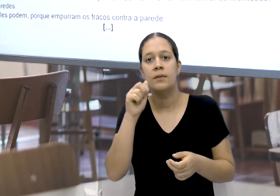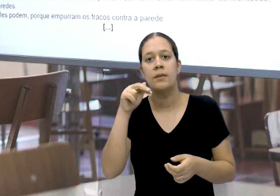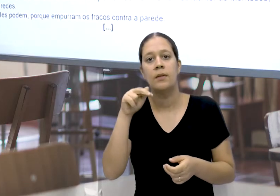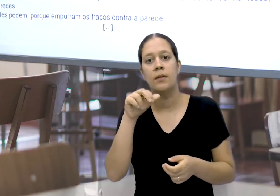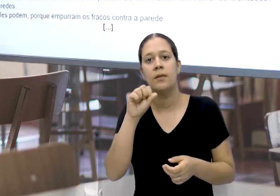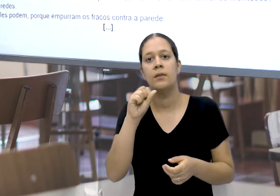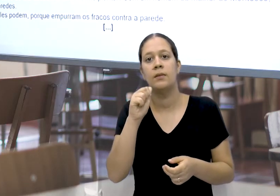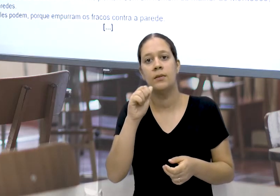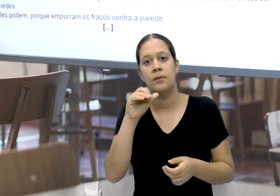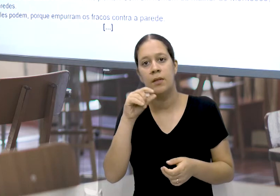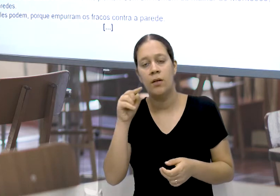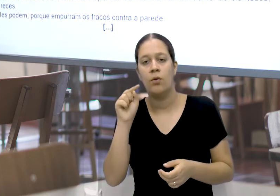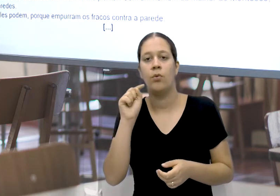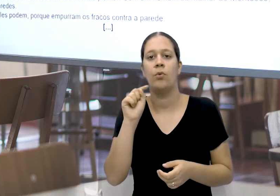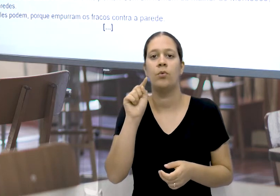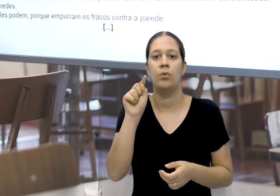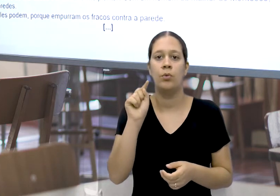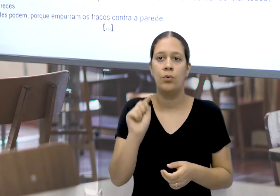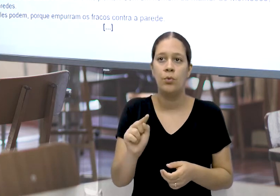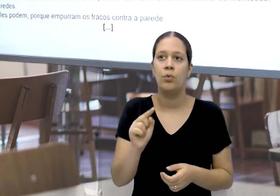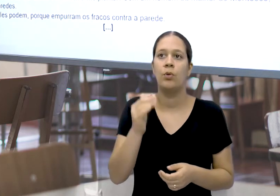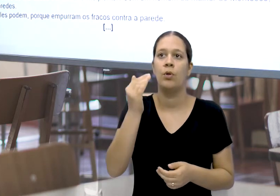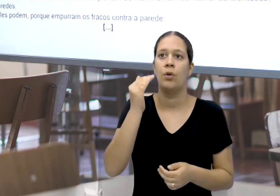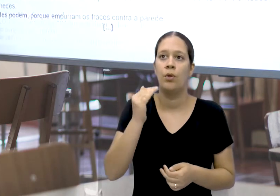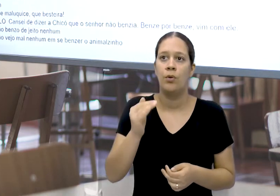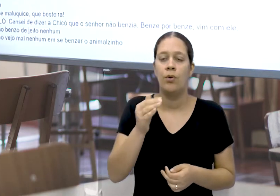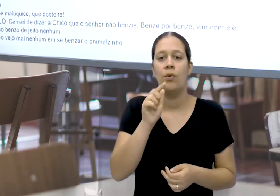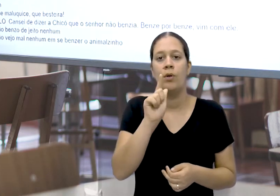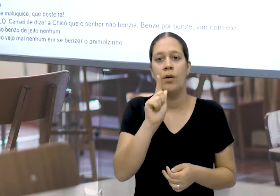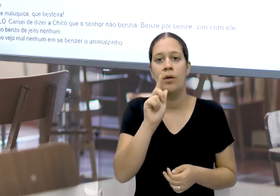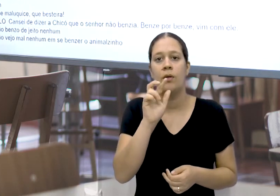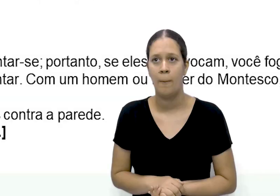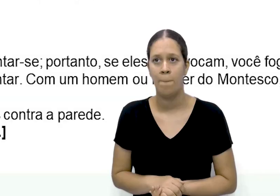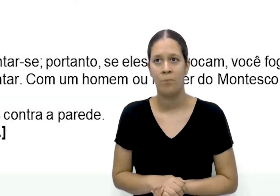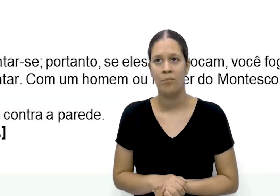Perceba, falas, rubrica, tá?